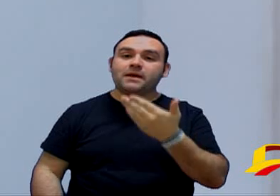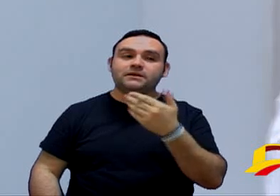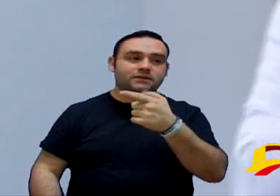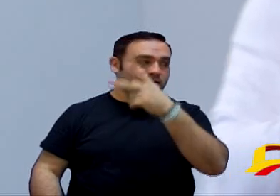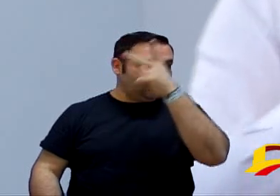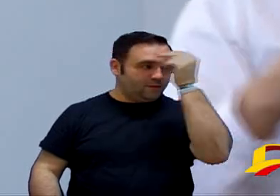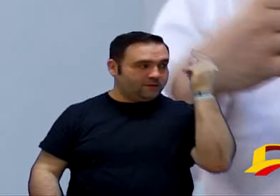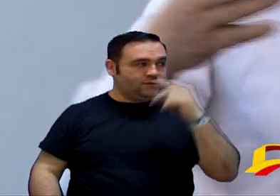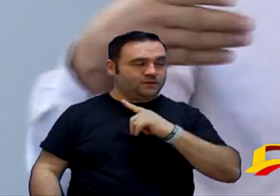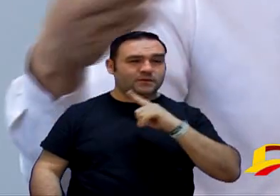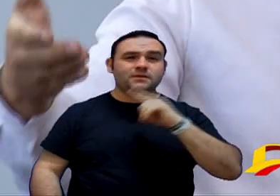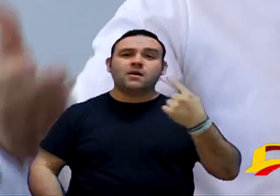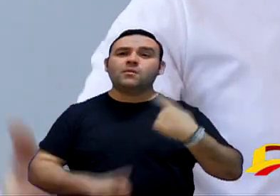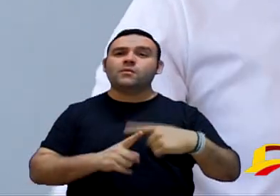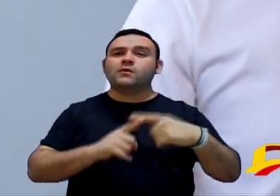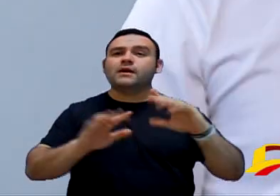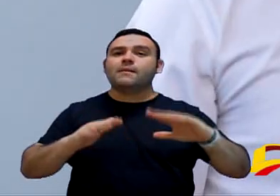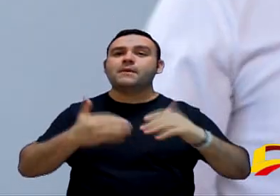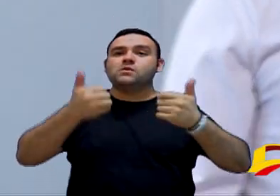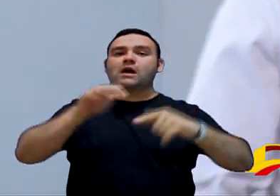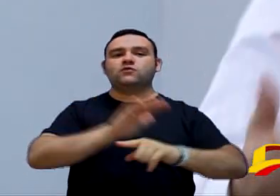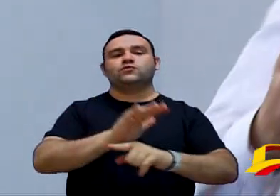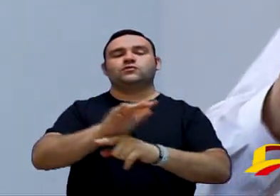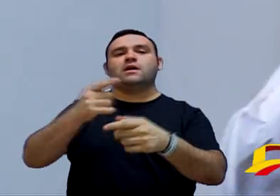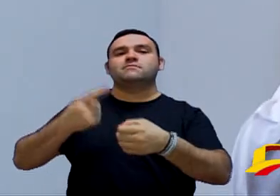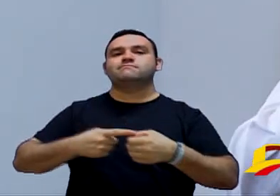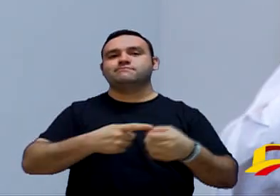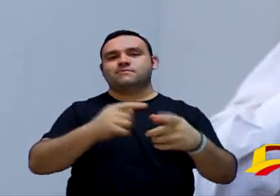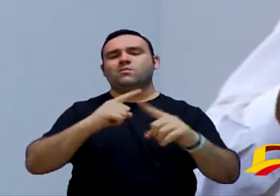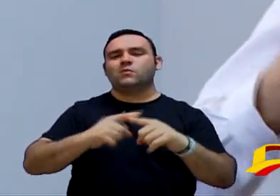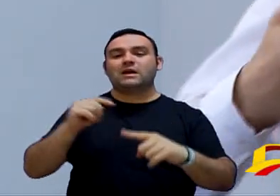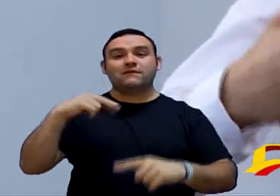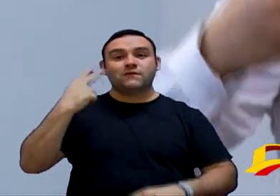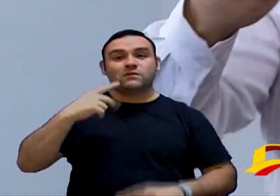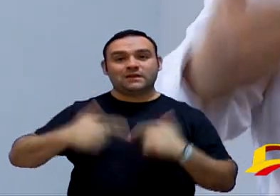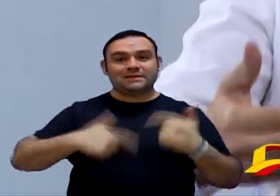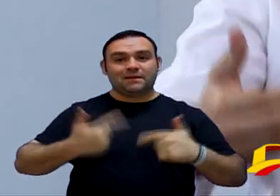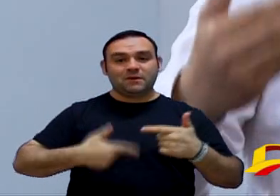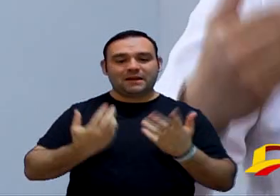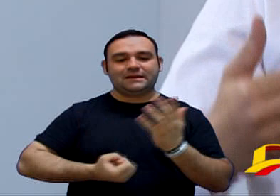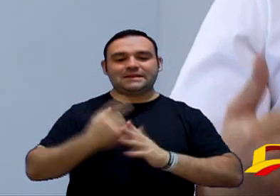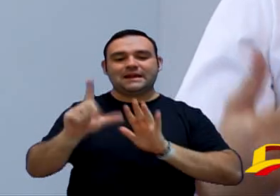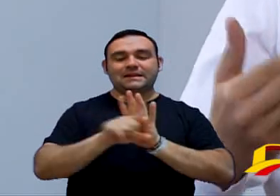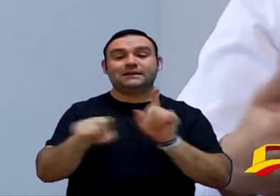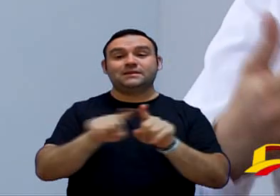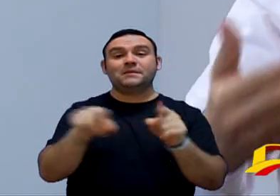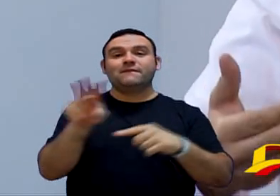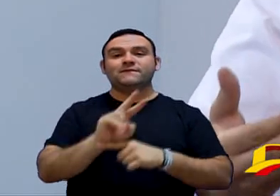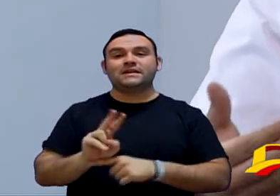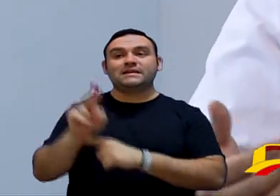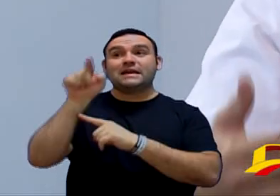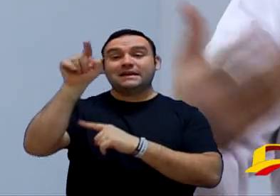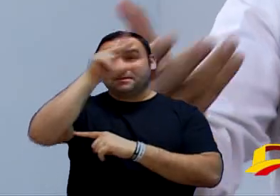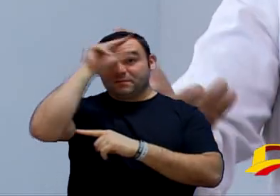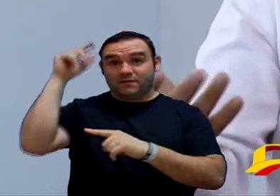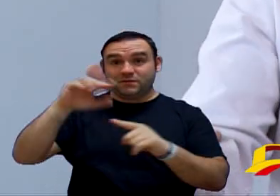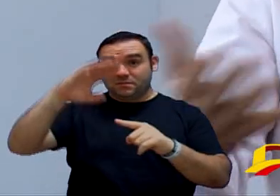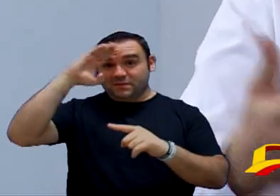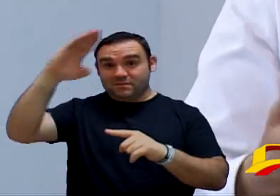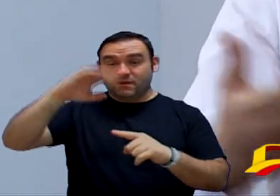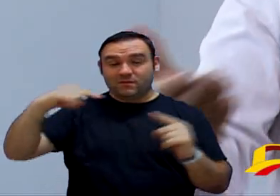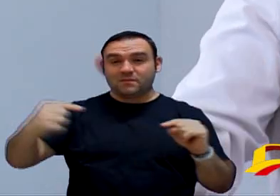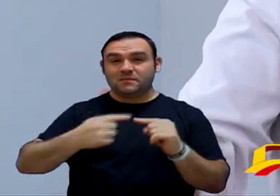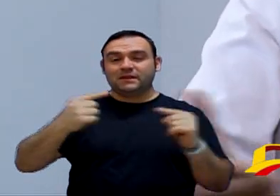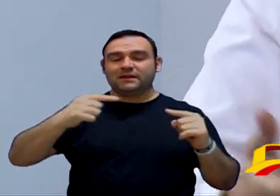ao poder executivo para as melhorias no bairro ainda que o trabalho do vereador seja legislar e fiscalizar atos do executivo principalmente